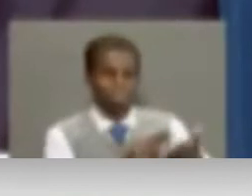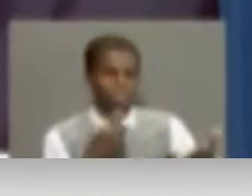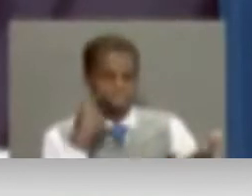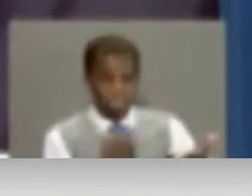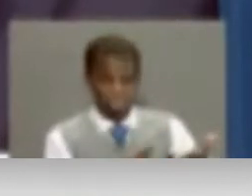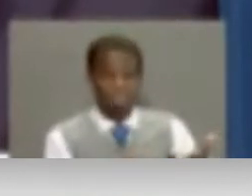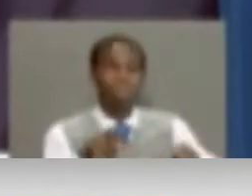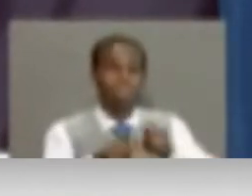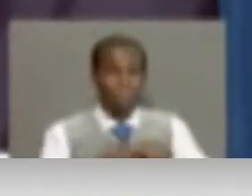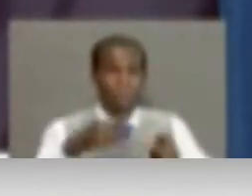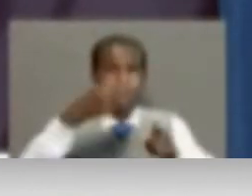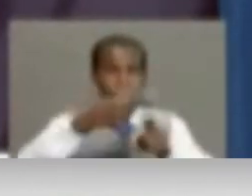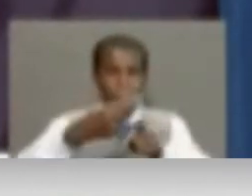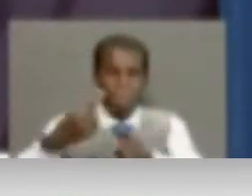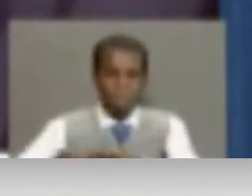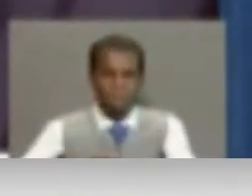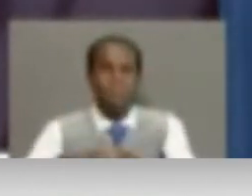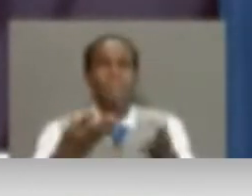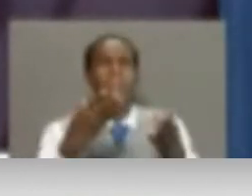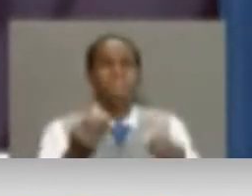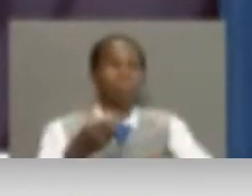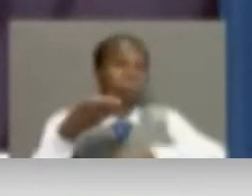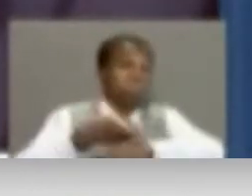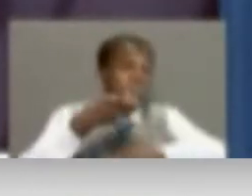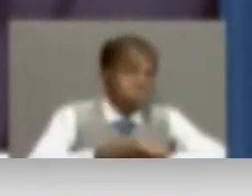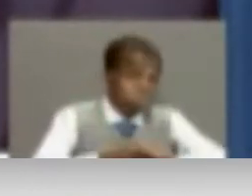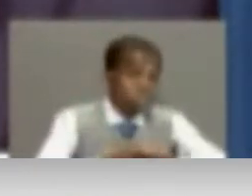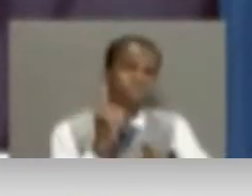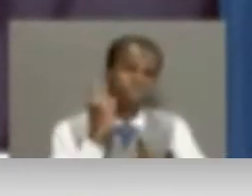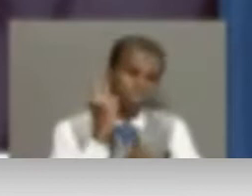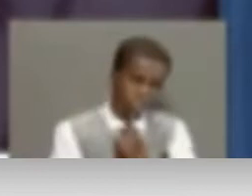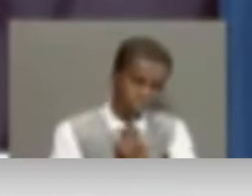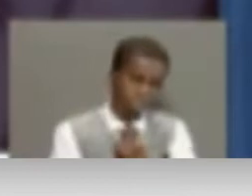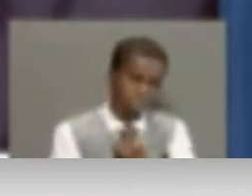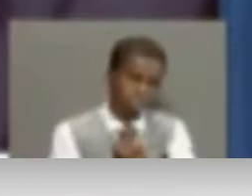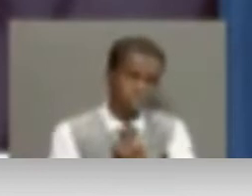muito dura mesmo, quando fala de dolo, quando fala,